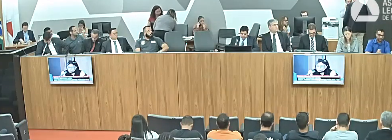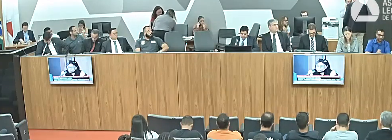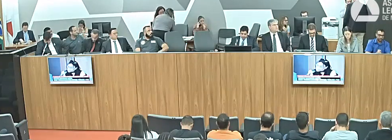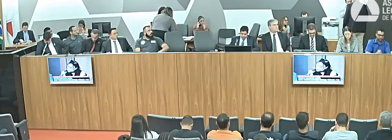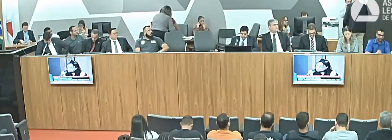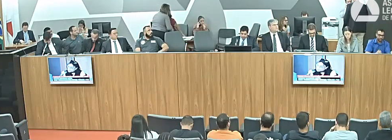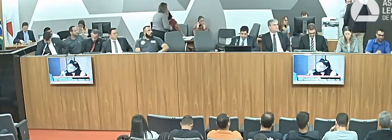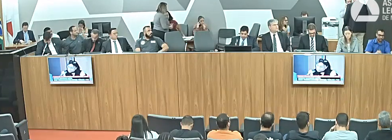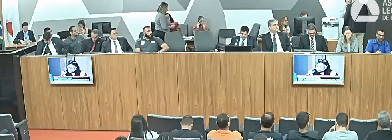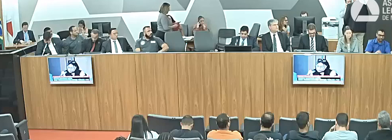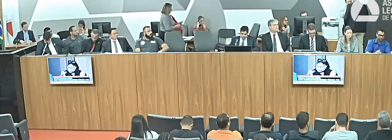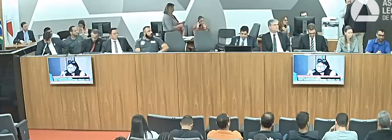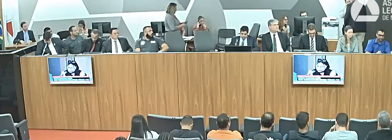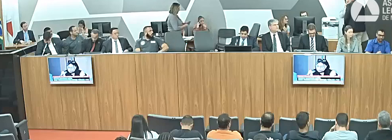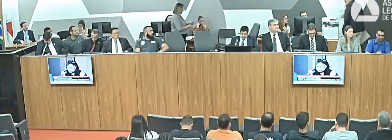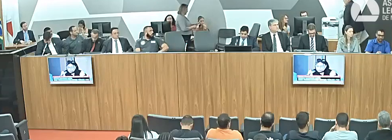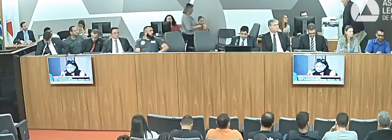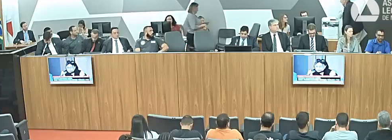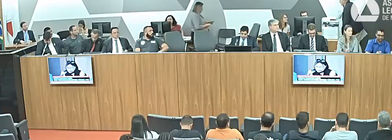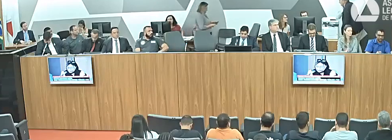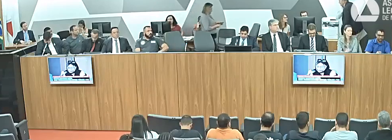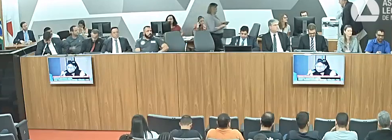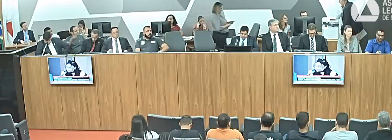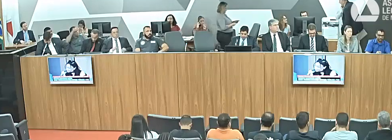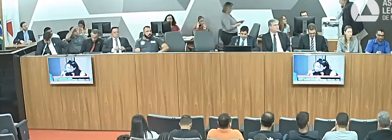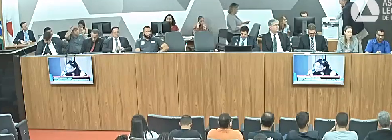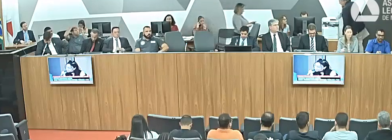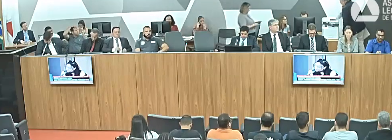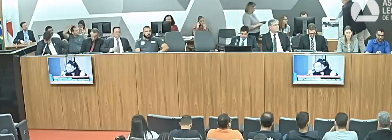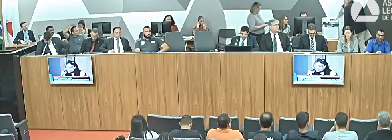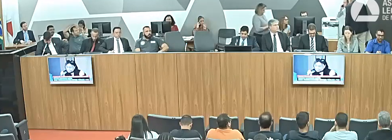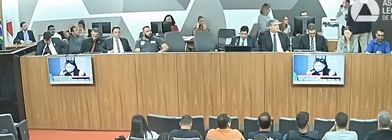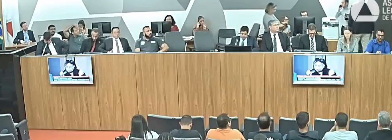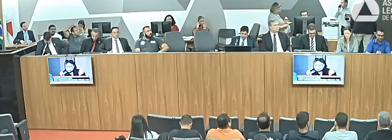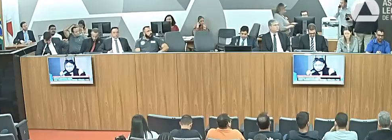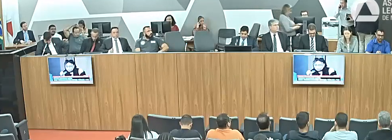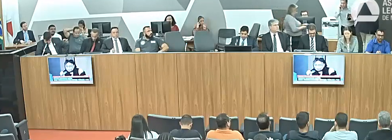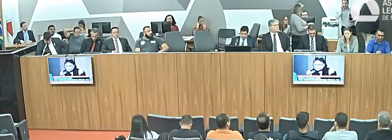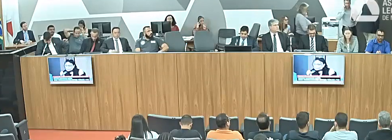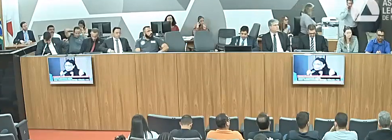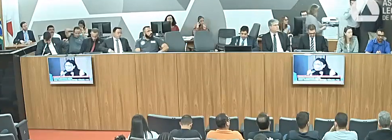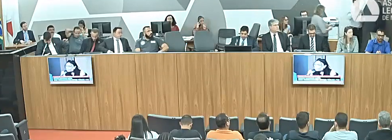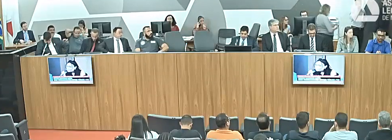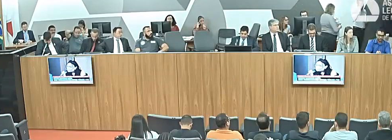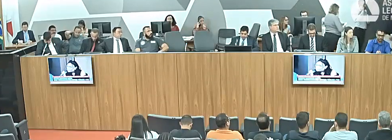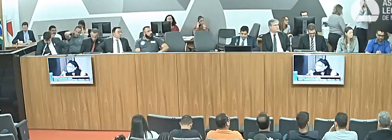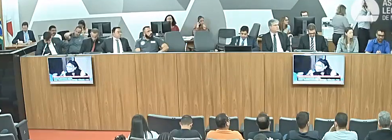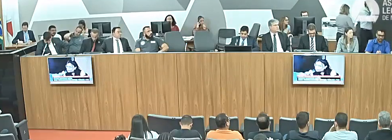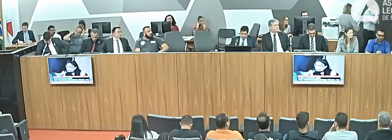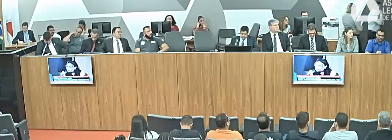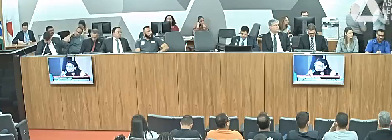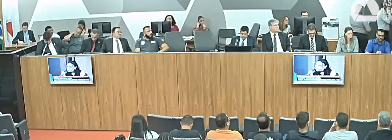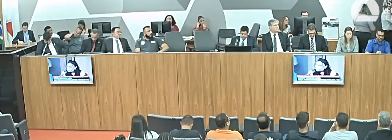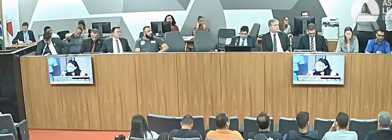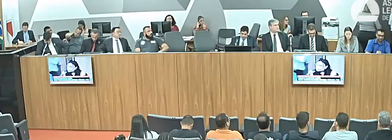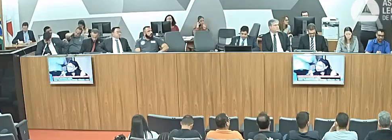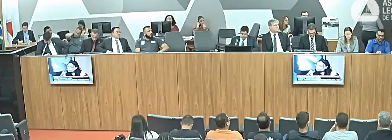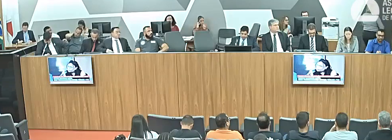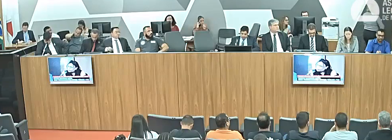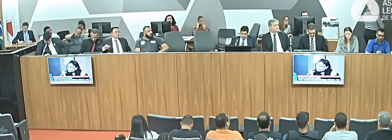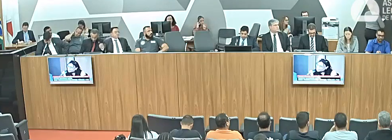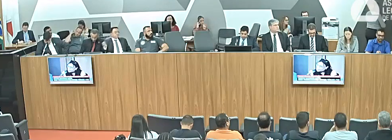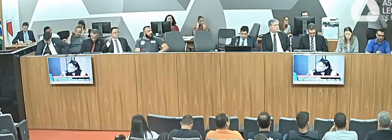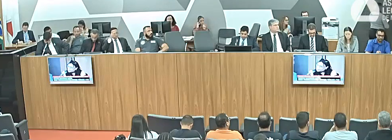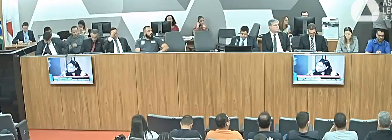responsabilidade social de extrema relevância e quando a gente pensa nesse sistema e pensa nesses servidores